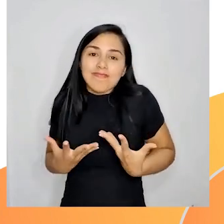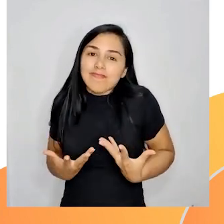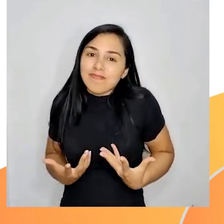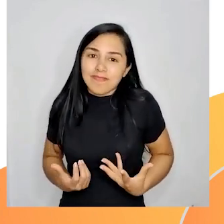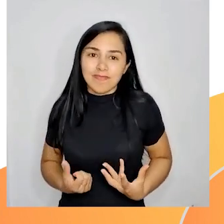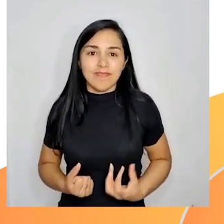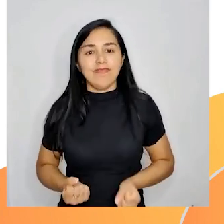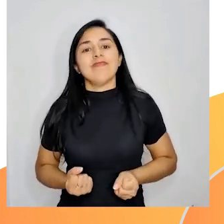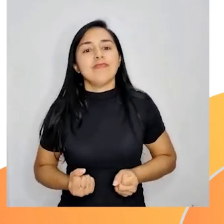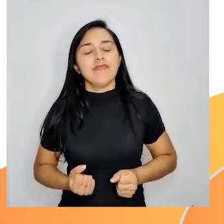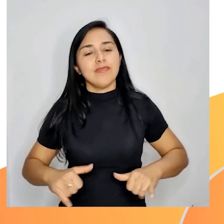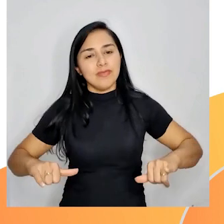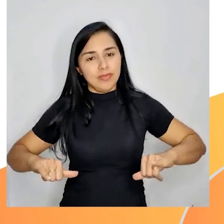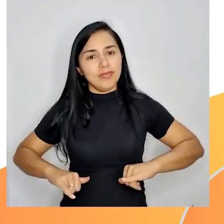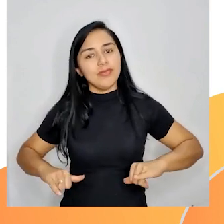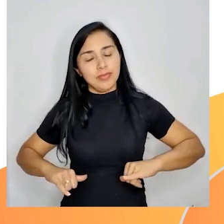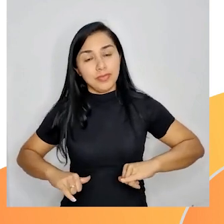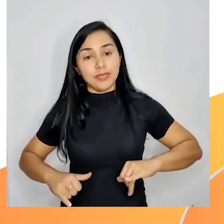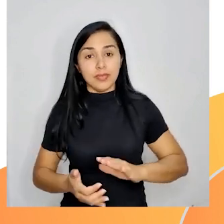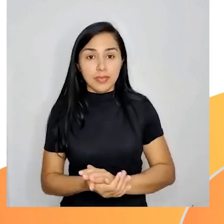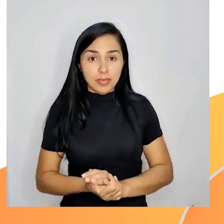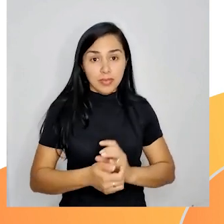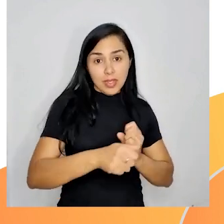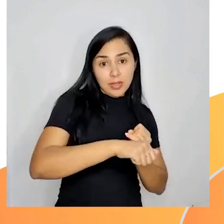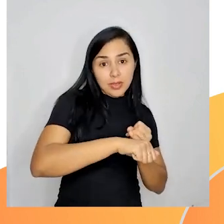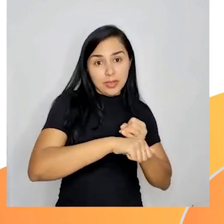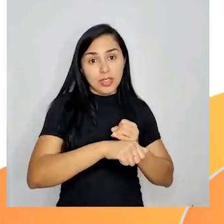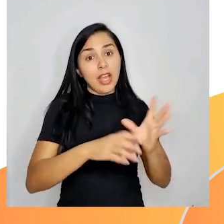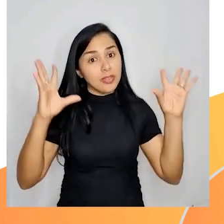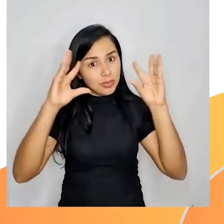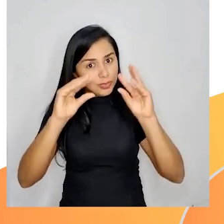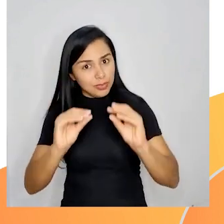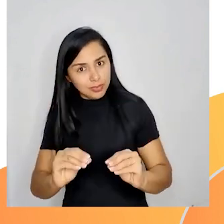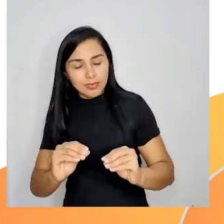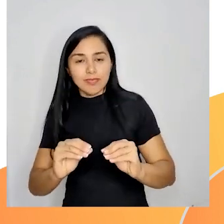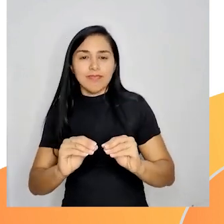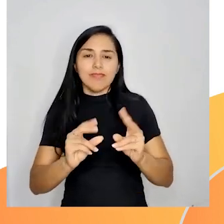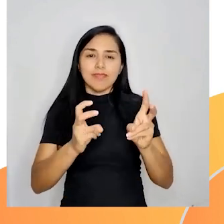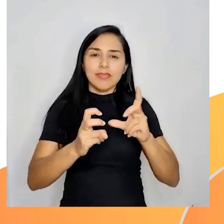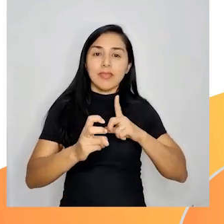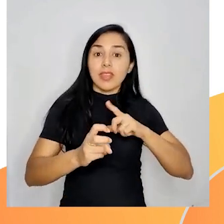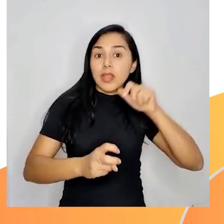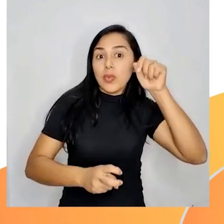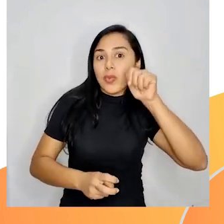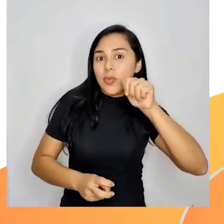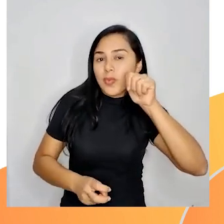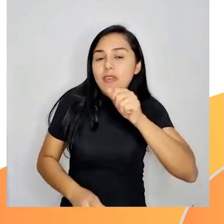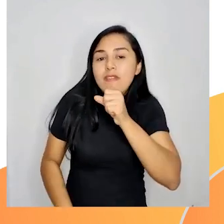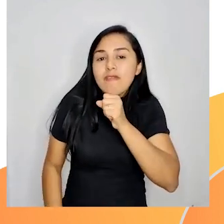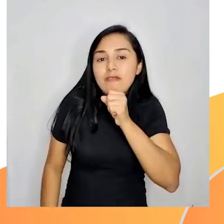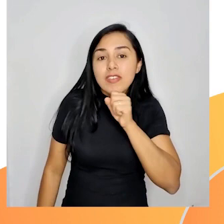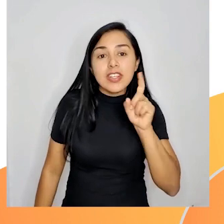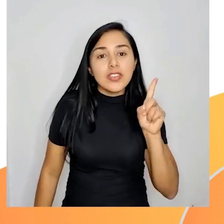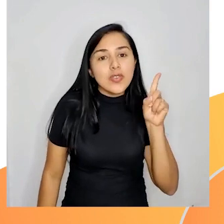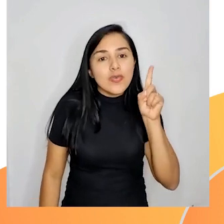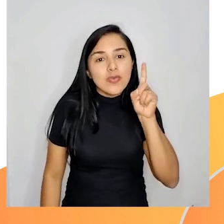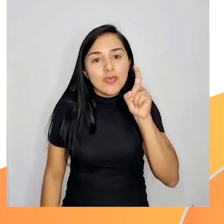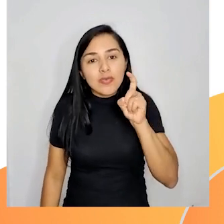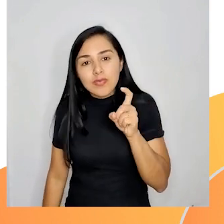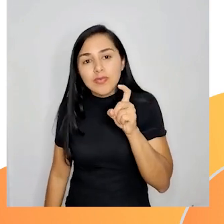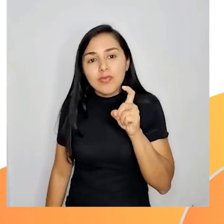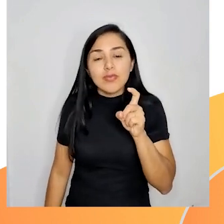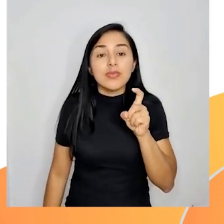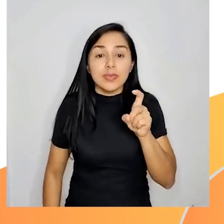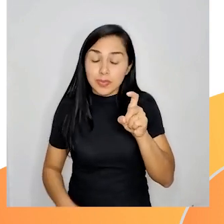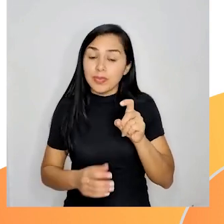físicos. Pela boca da noite vem uma velhinha. Nós temos aí uma